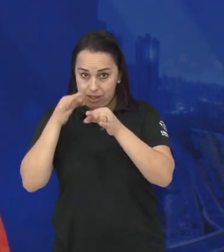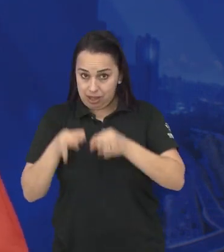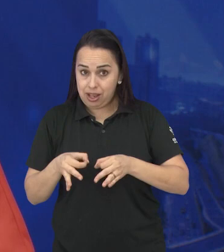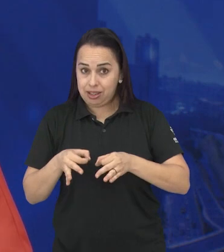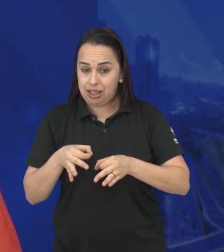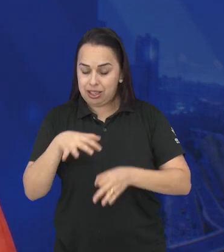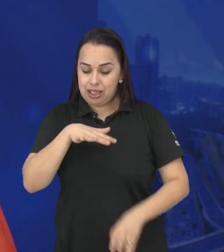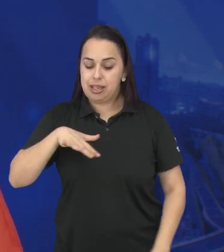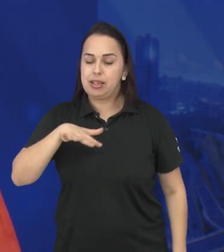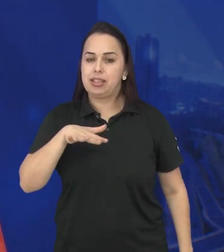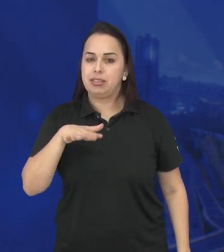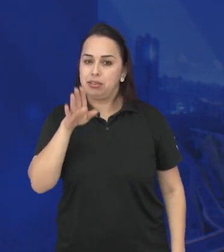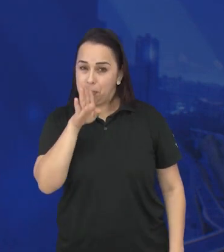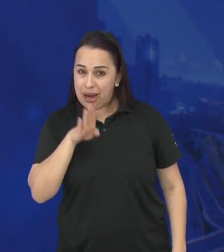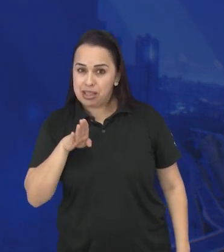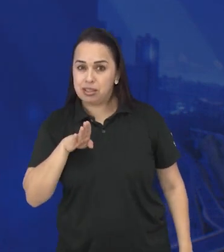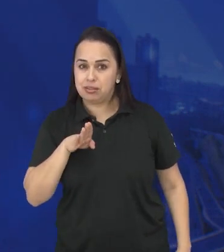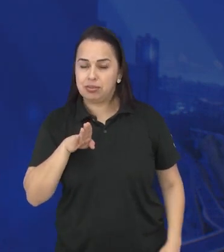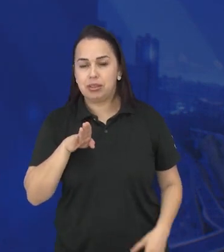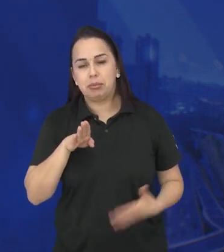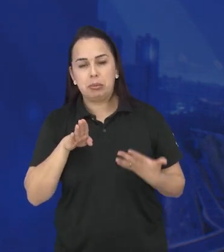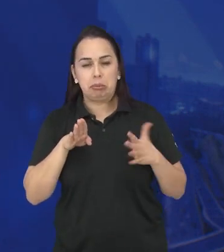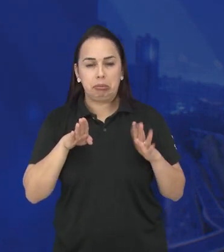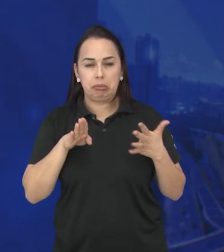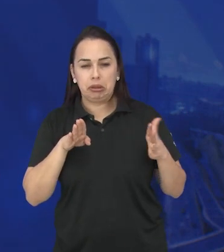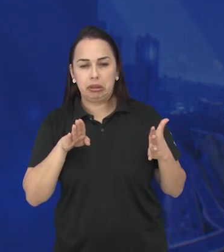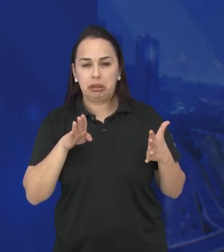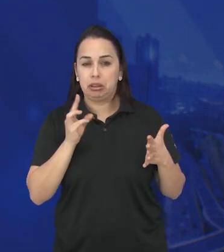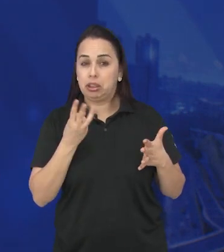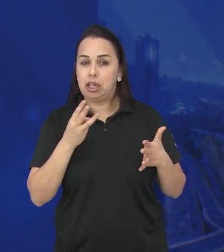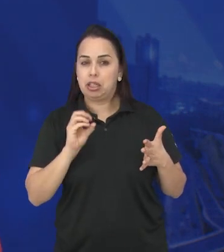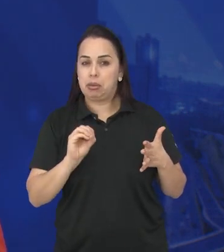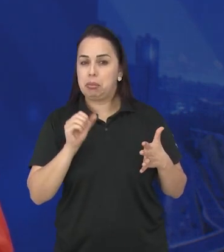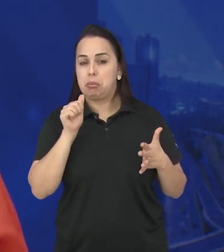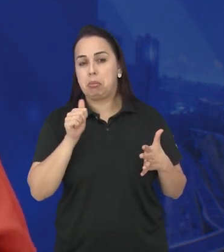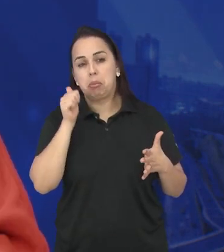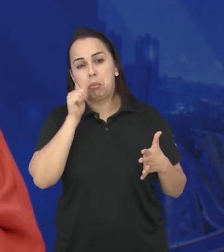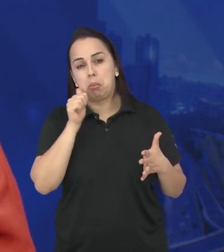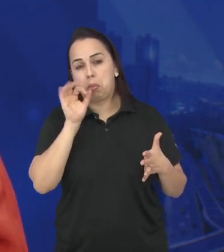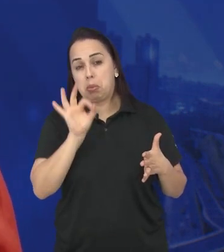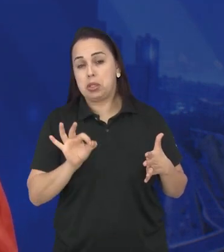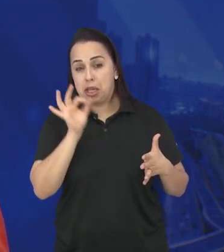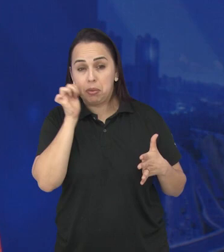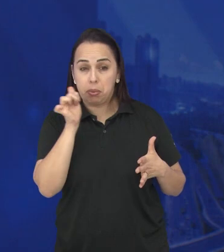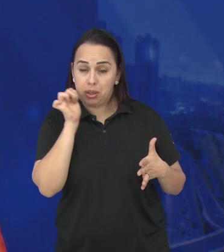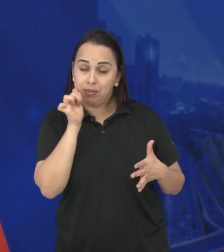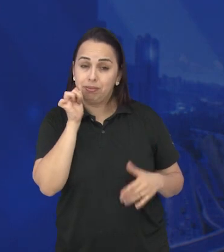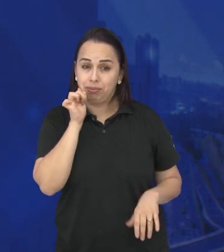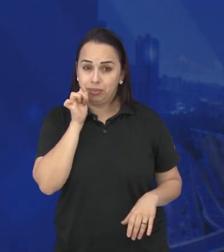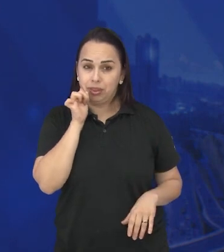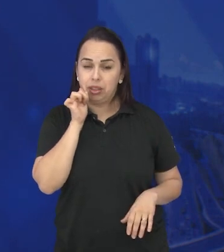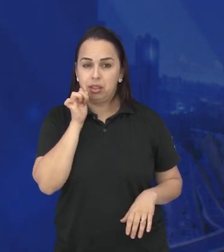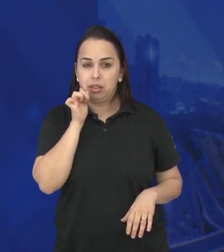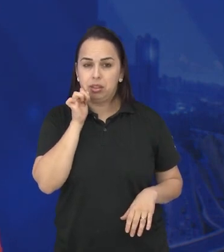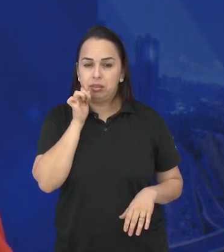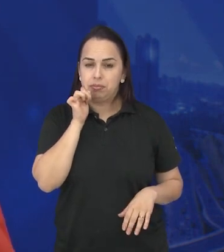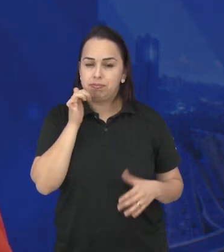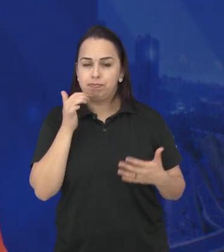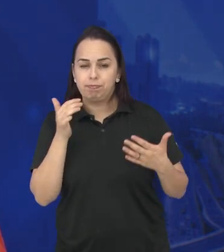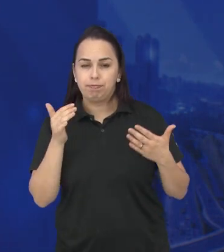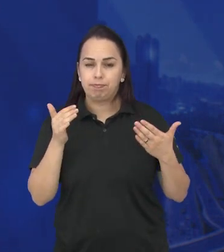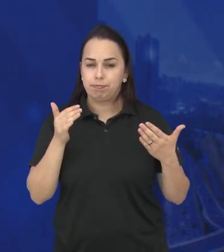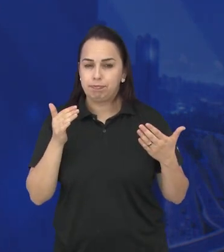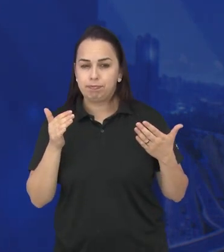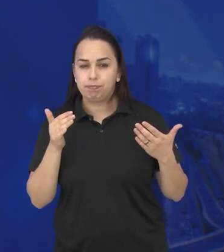cientistas do Brasil, você tem aproximadamente 30% de mulheres. No Brasil, é mais ou menos essa